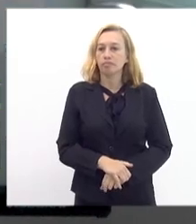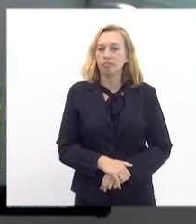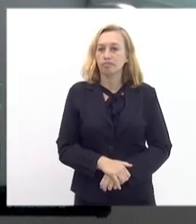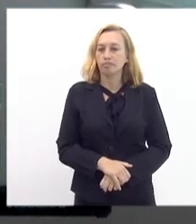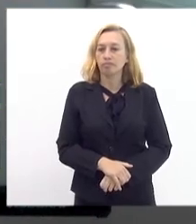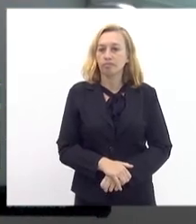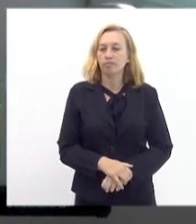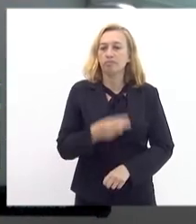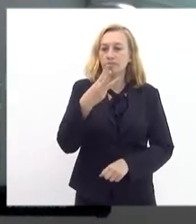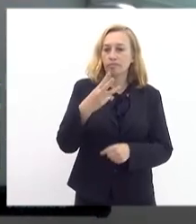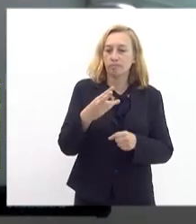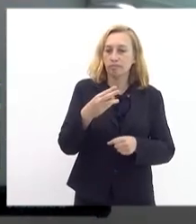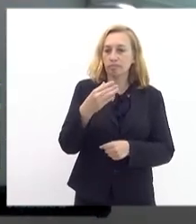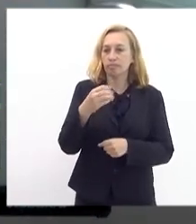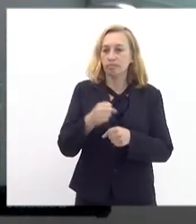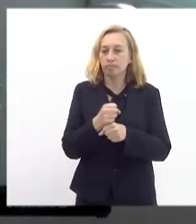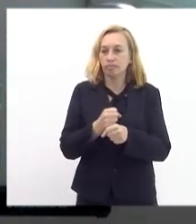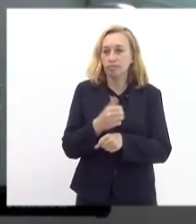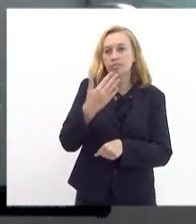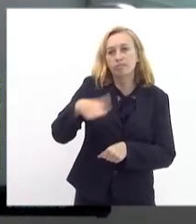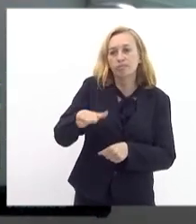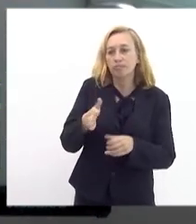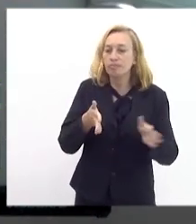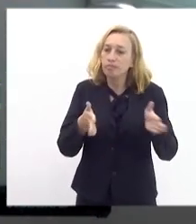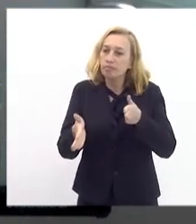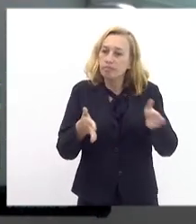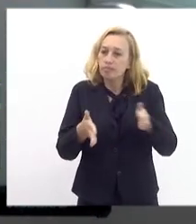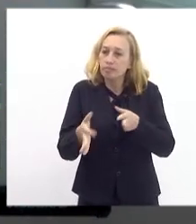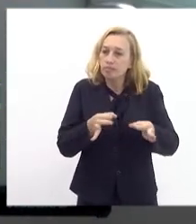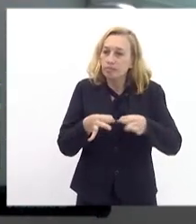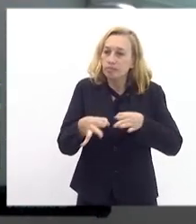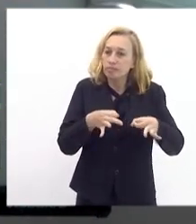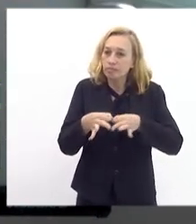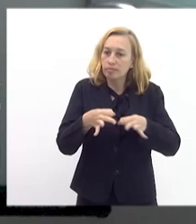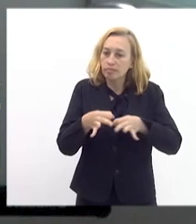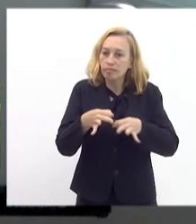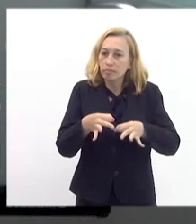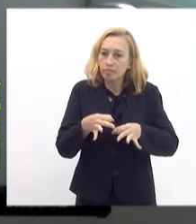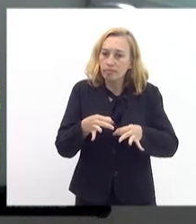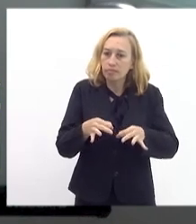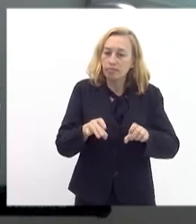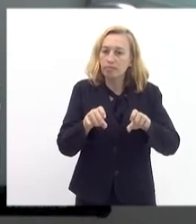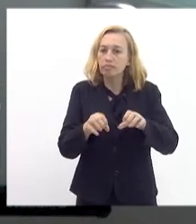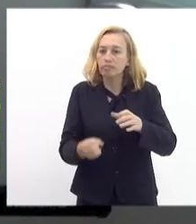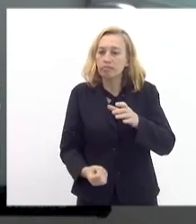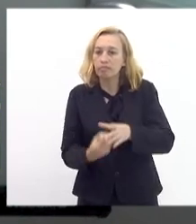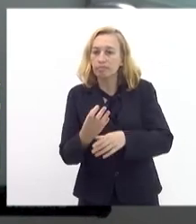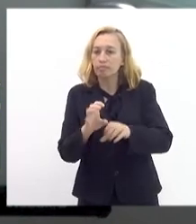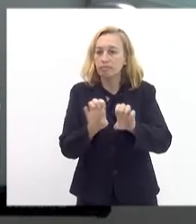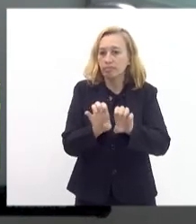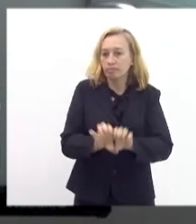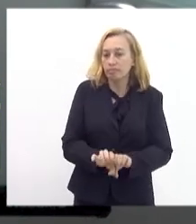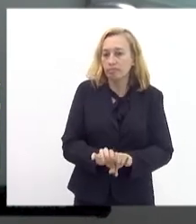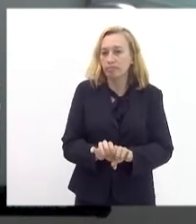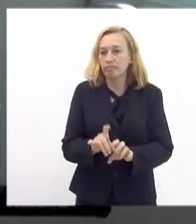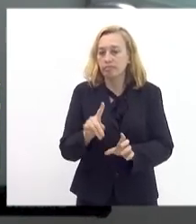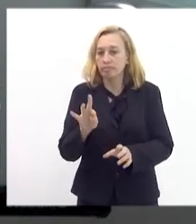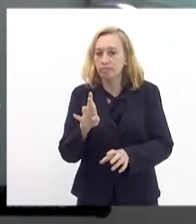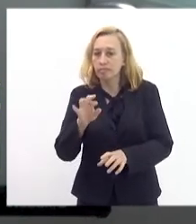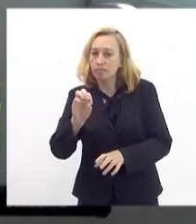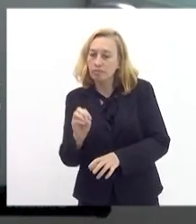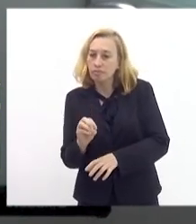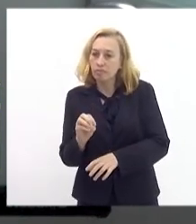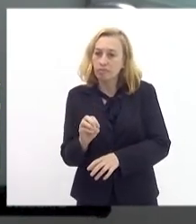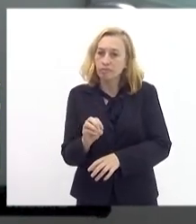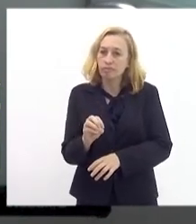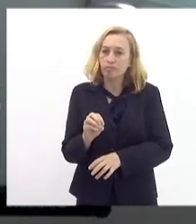a e três anos e meio o prazo para IPS planejar e reconstitui os reservatórios que por sinal eles eram